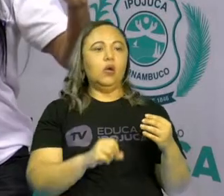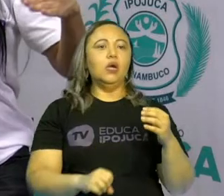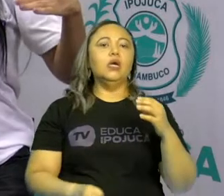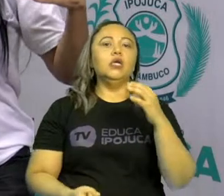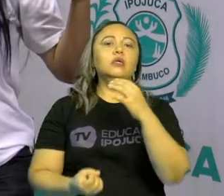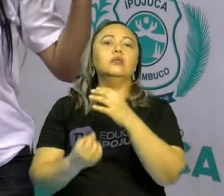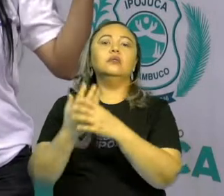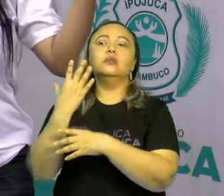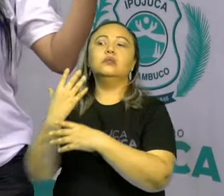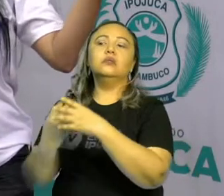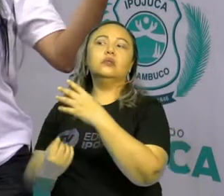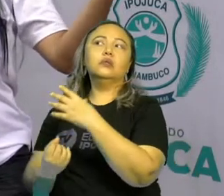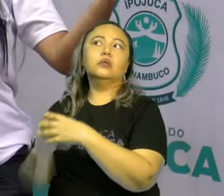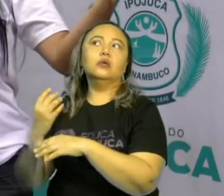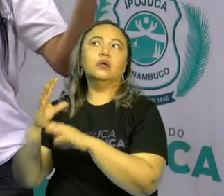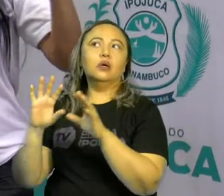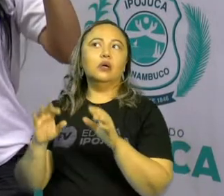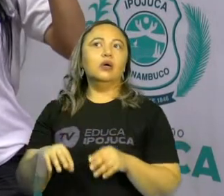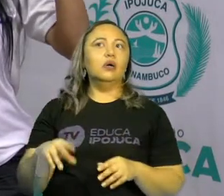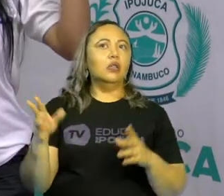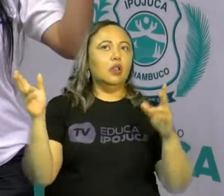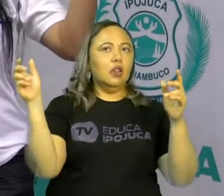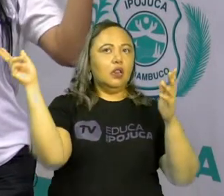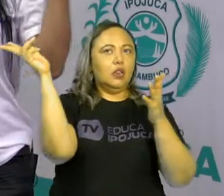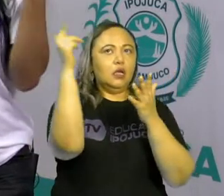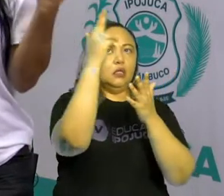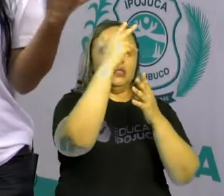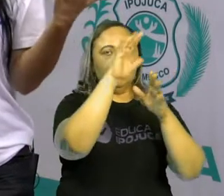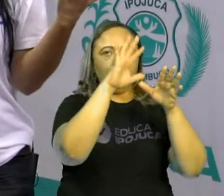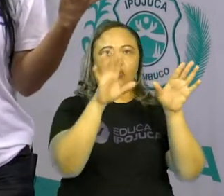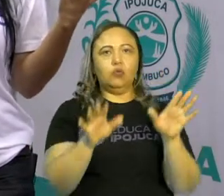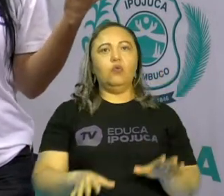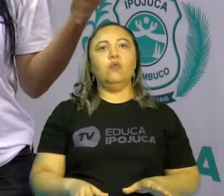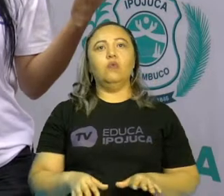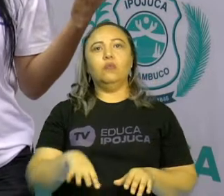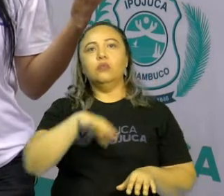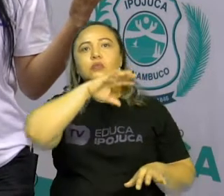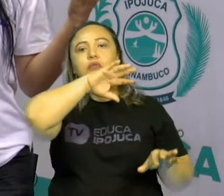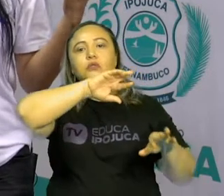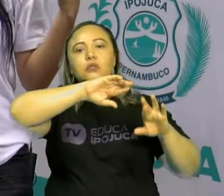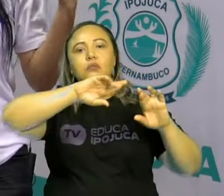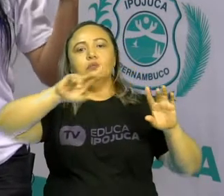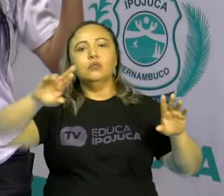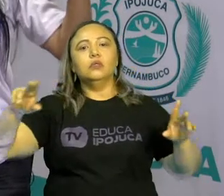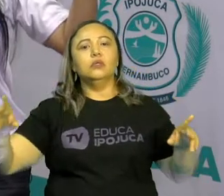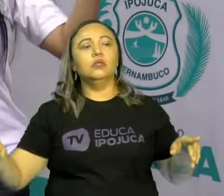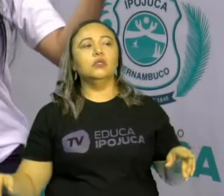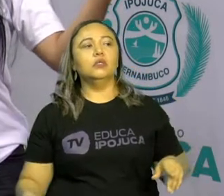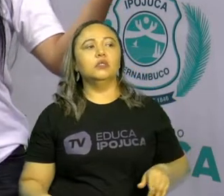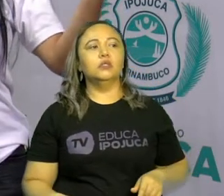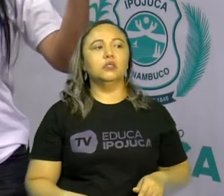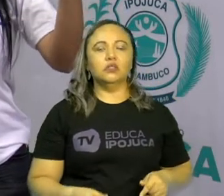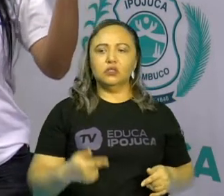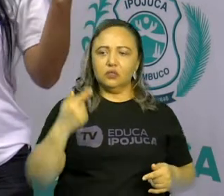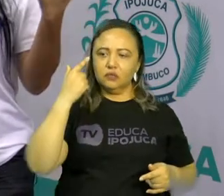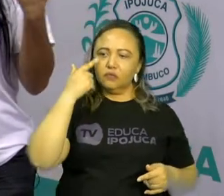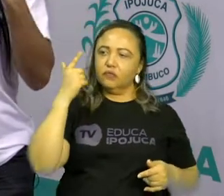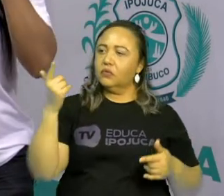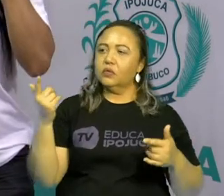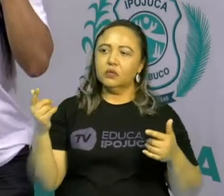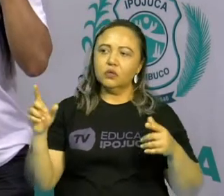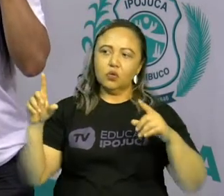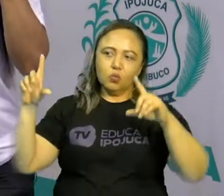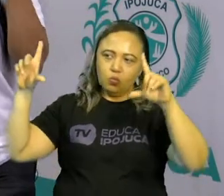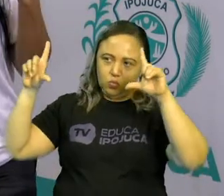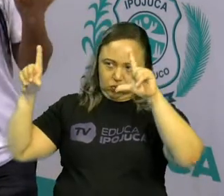criar sai animais ou não vai criando Às vezes a gente vê um quadro a gente vê aquelas textura que